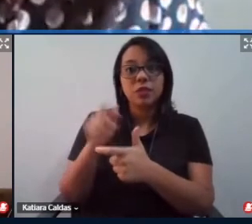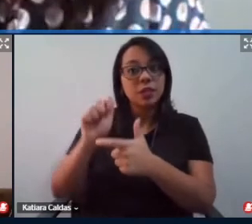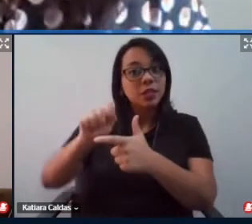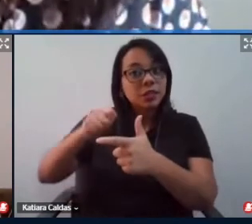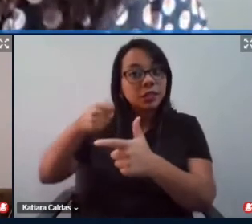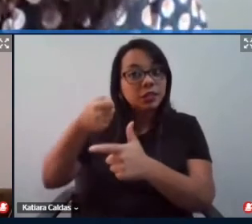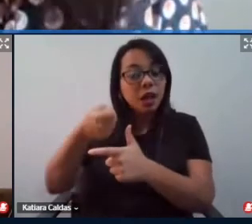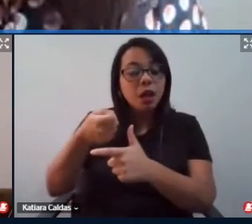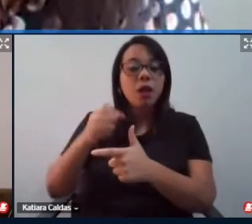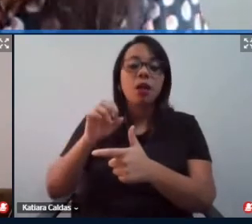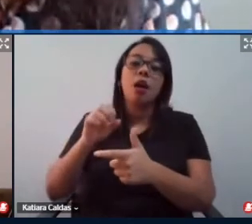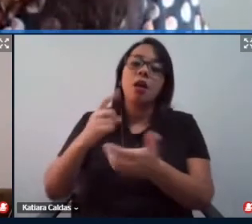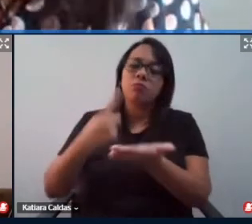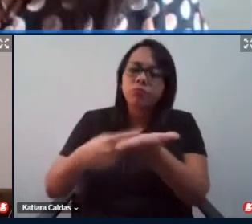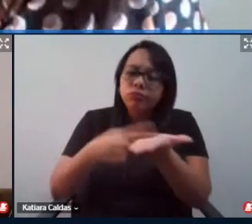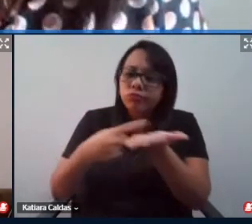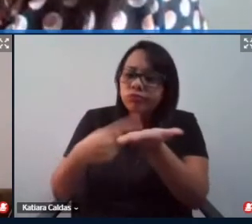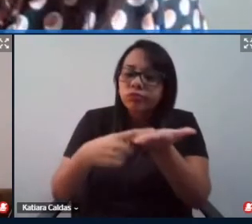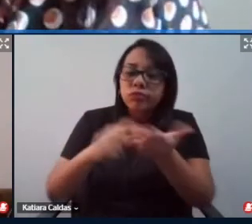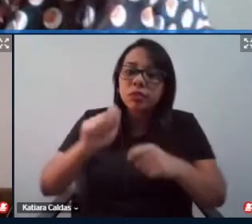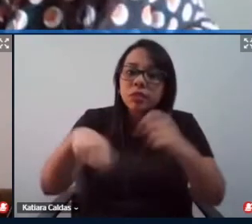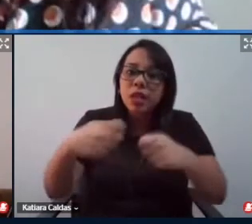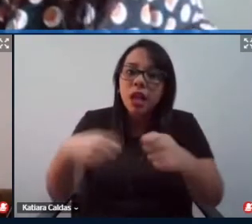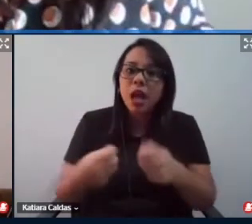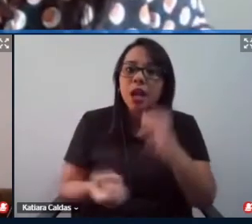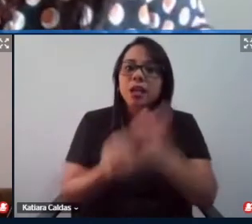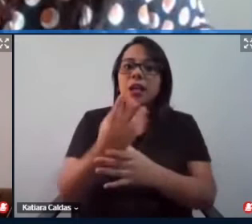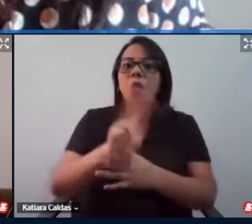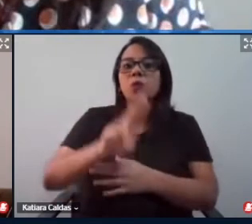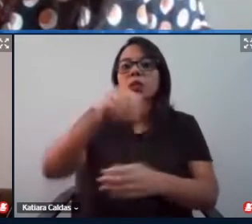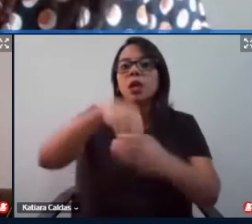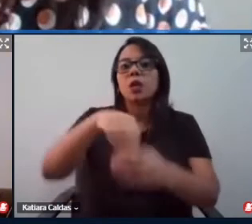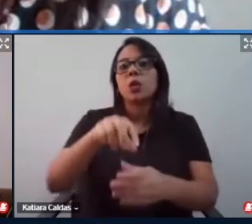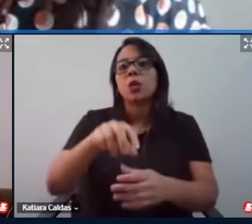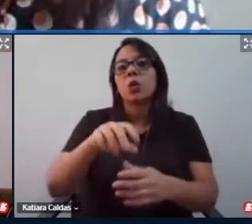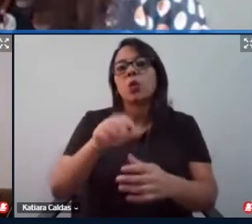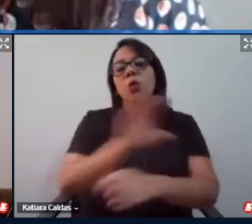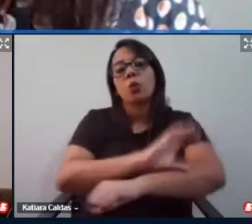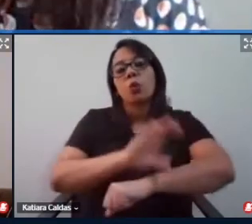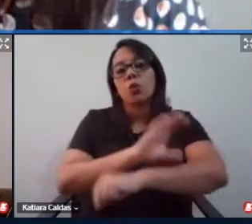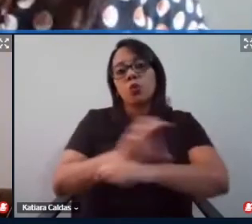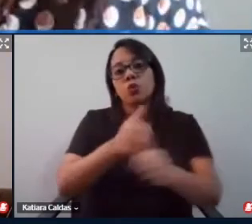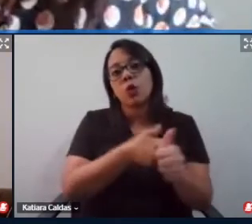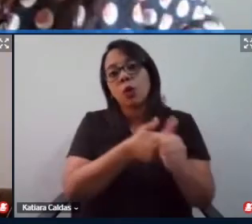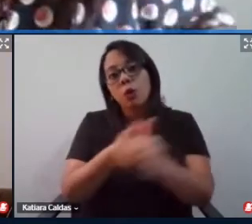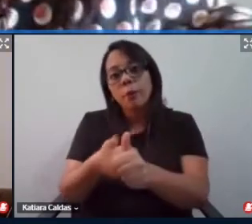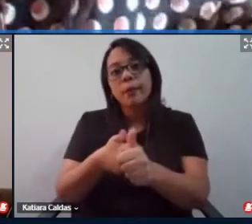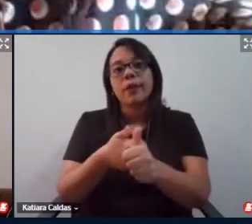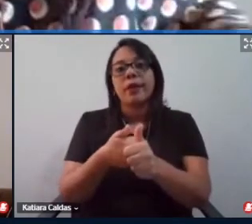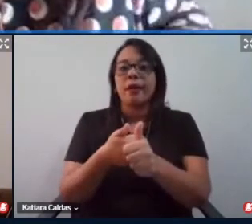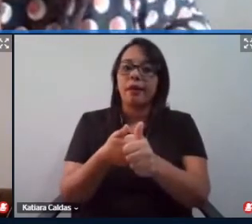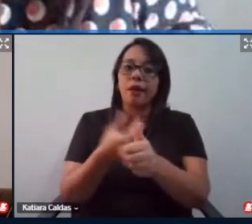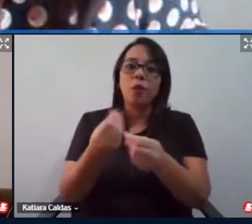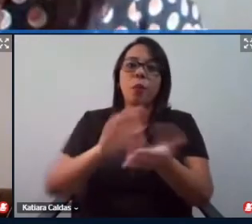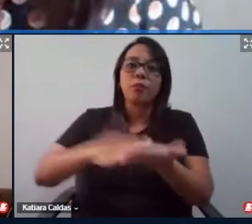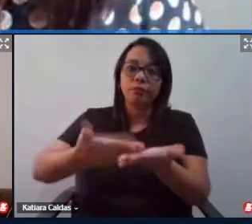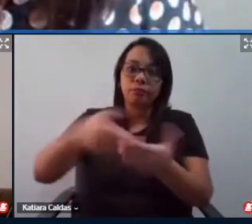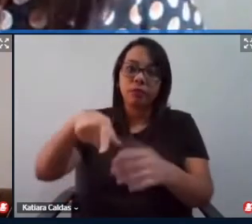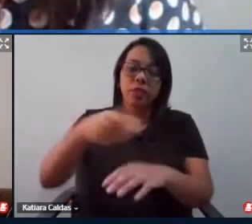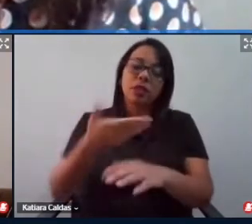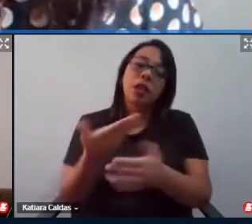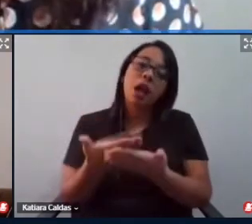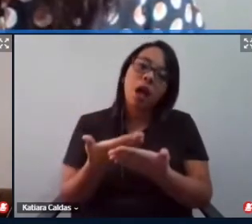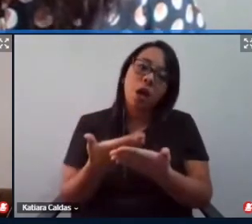para serem usados durante o curso, a fim de que pudéssemos acompanhar a tradução de aulas. No outro parágrafo, tu